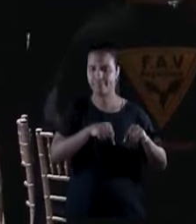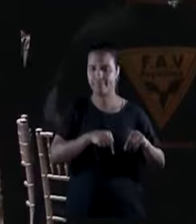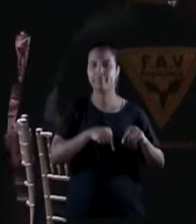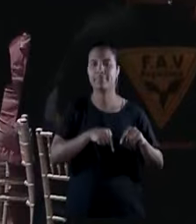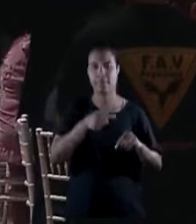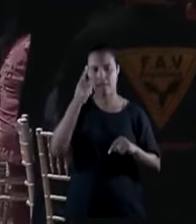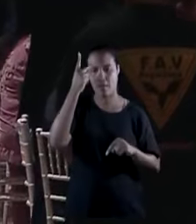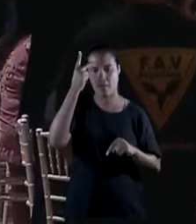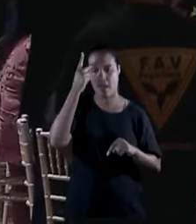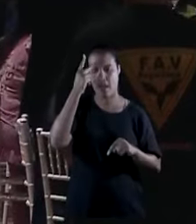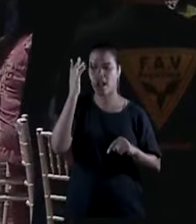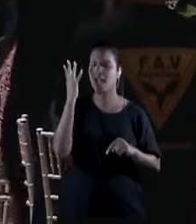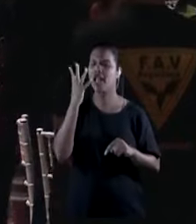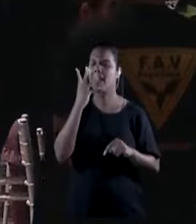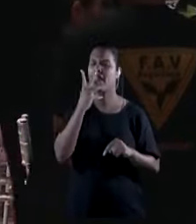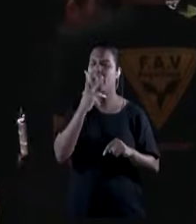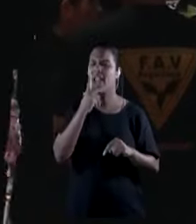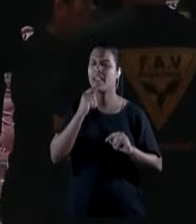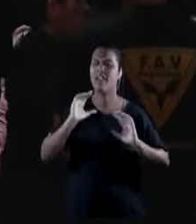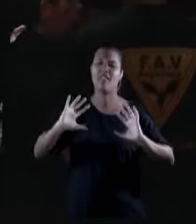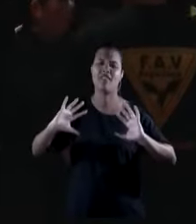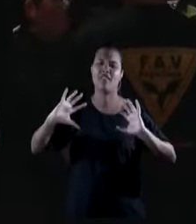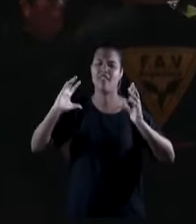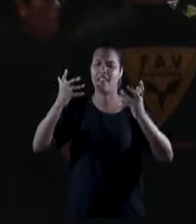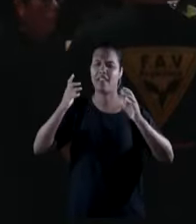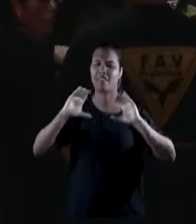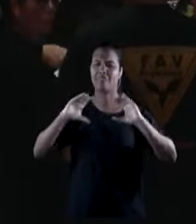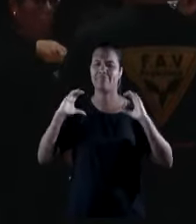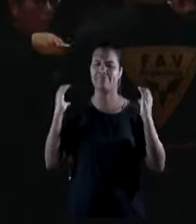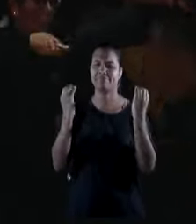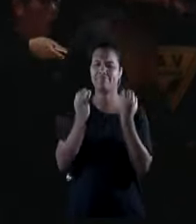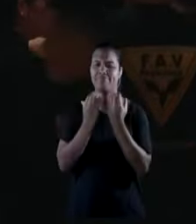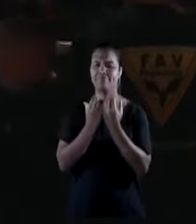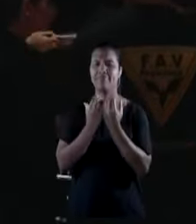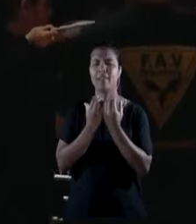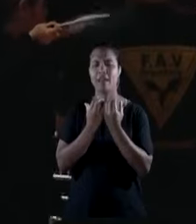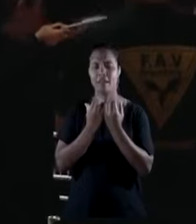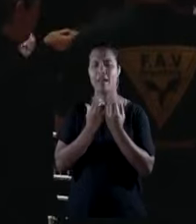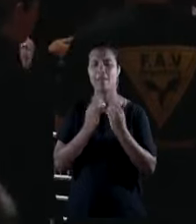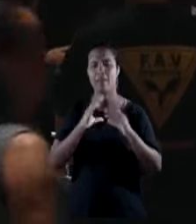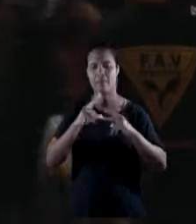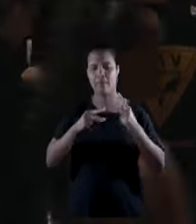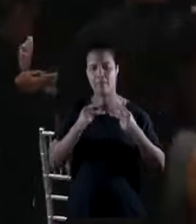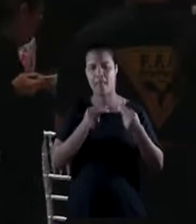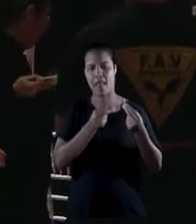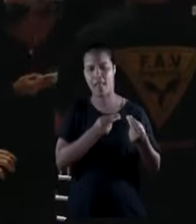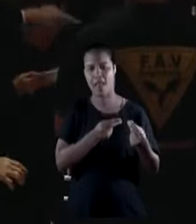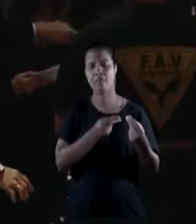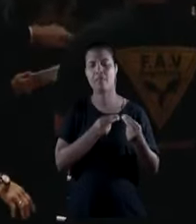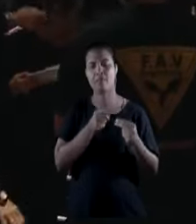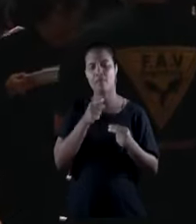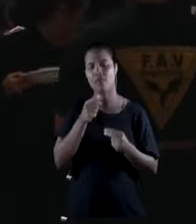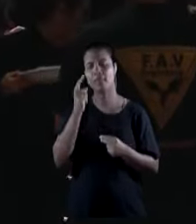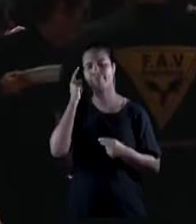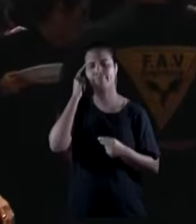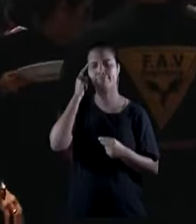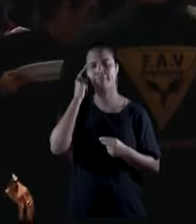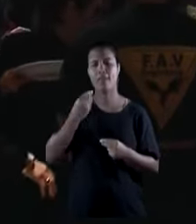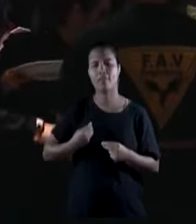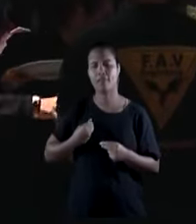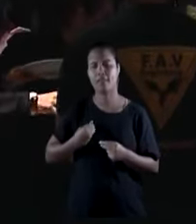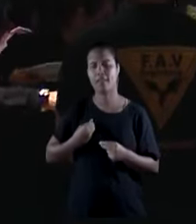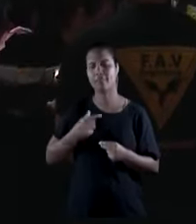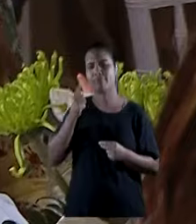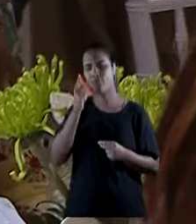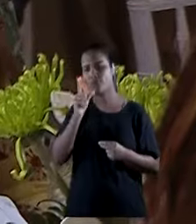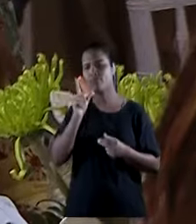linda da torcida ontem, mais um título, agora esse prêmio. Quando você coloca na balança, vem um valeu a pena?